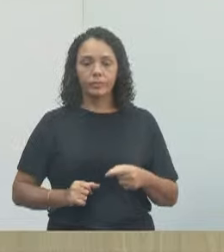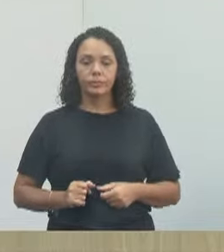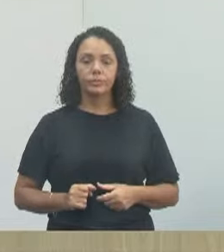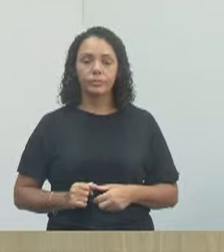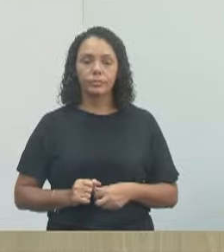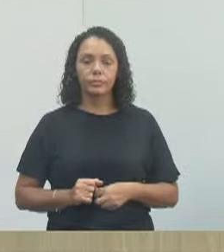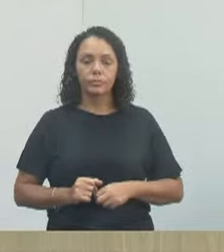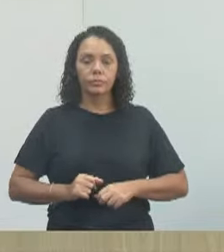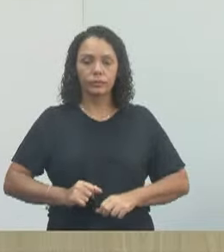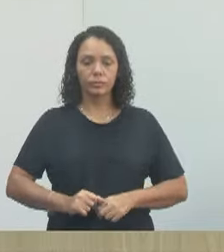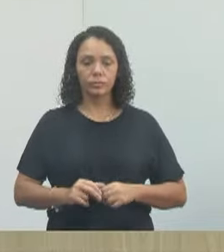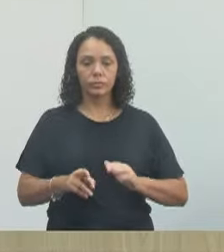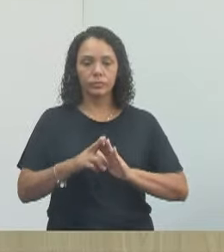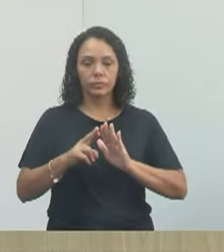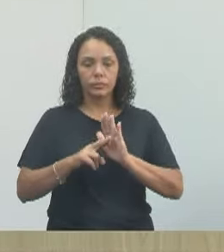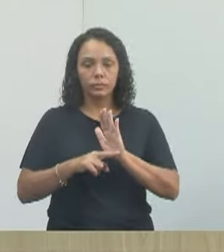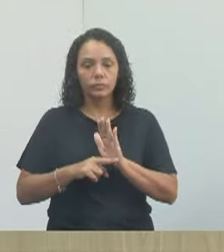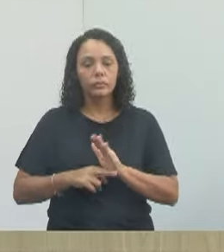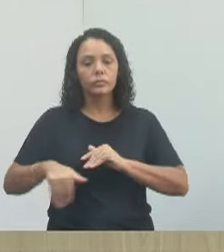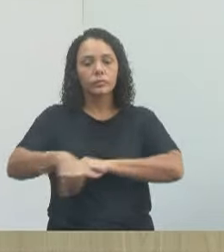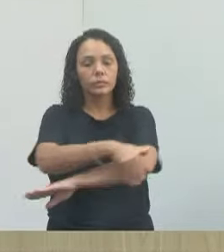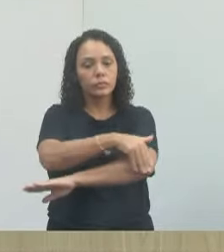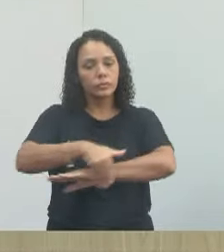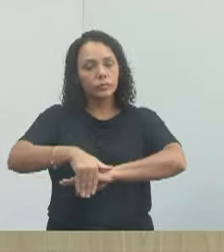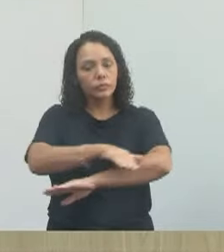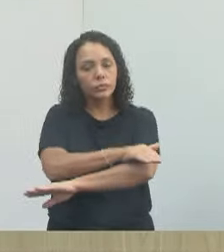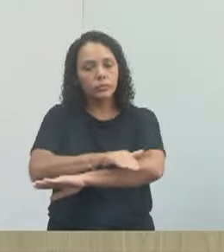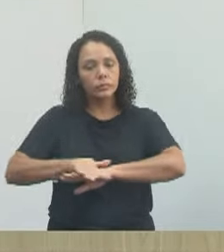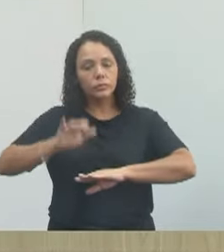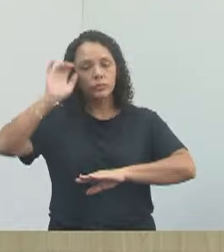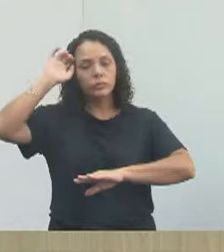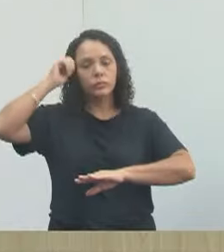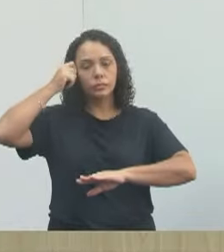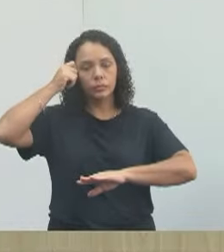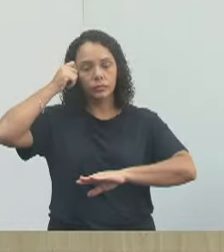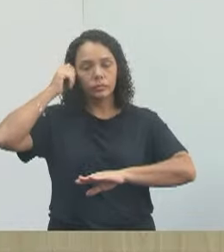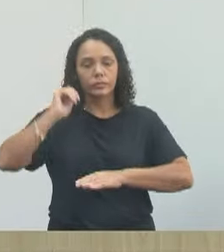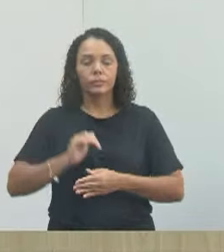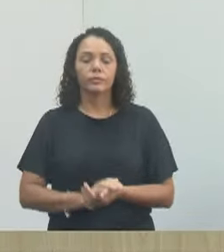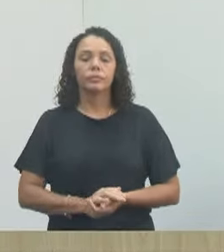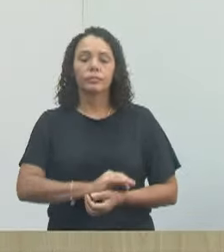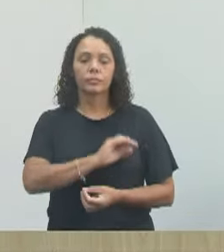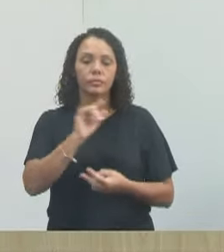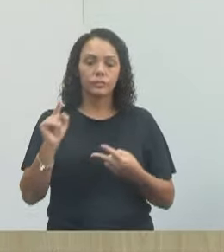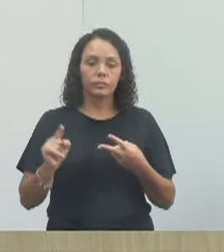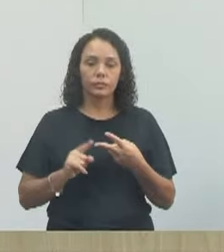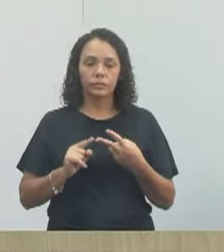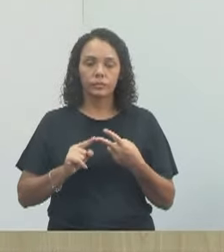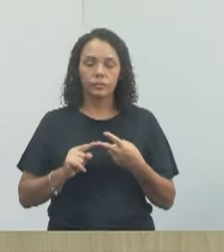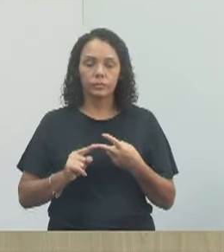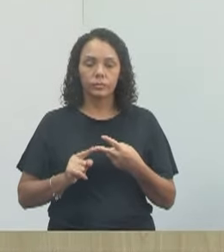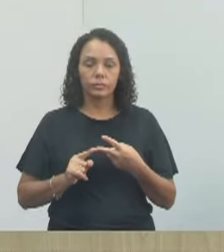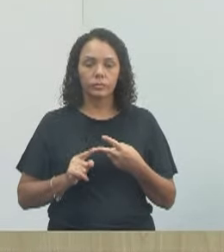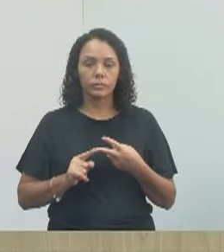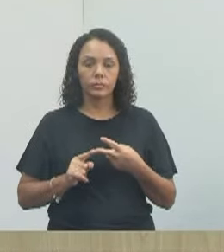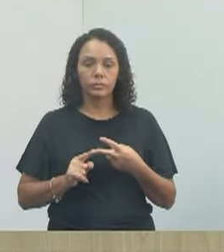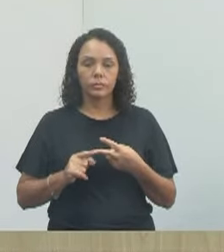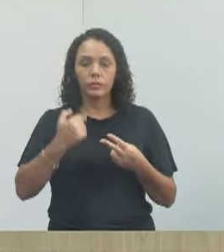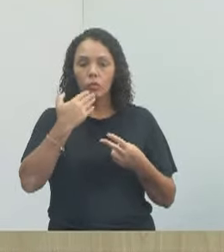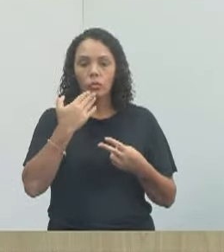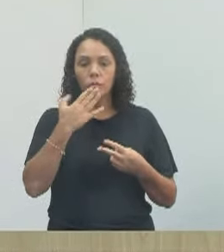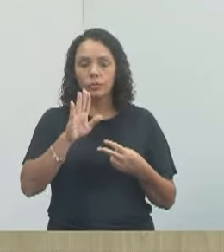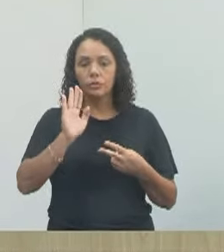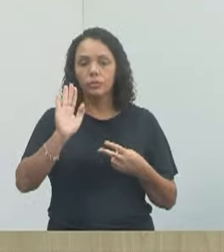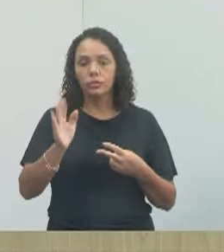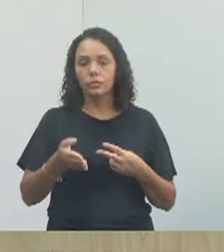uma programação para pavimentação da referida Viela dois quantos aos pedidos